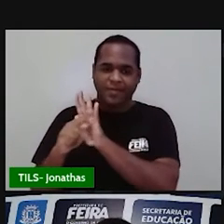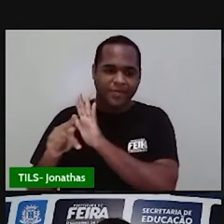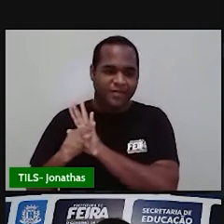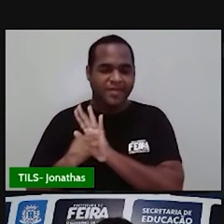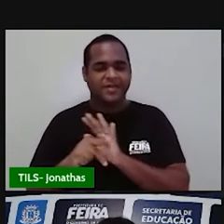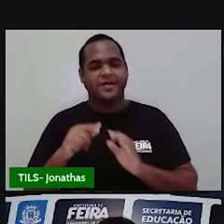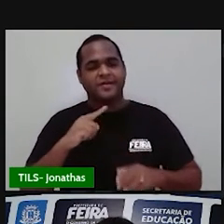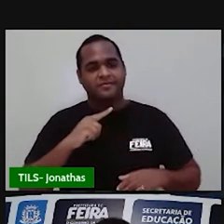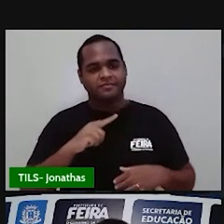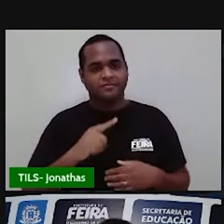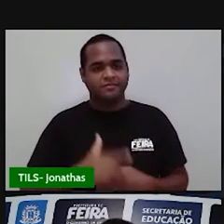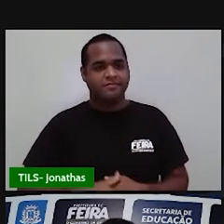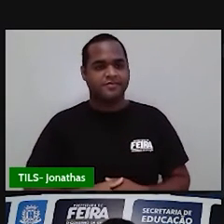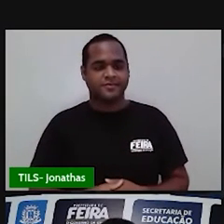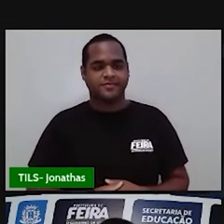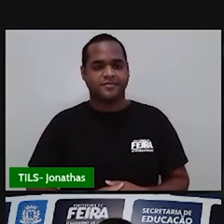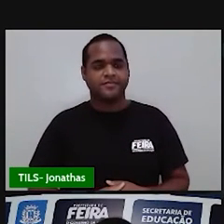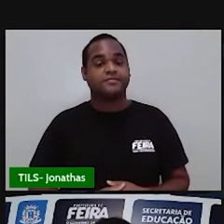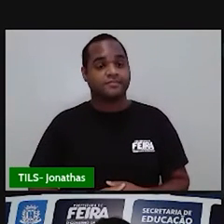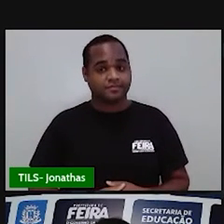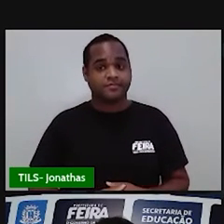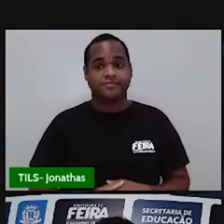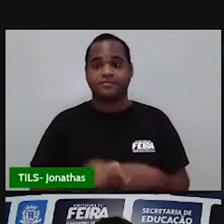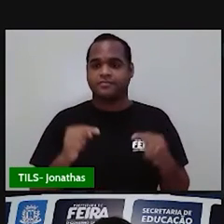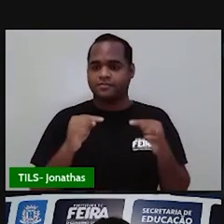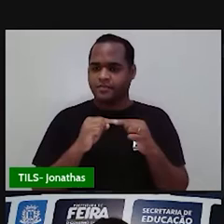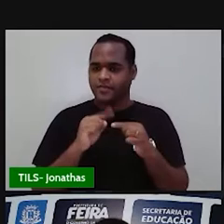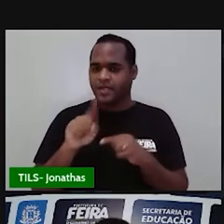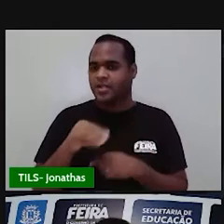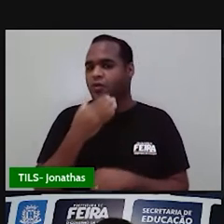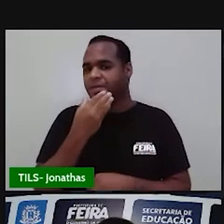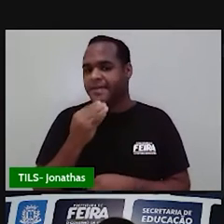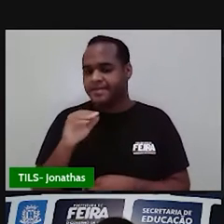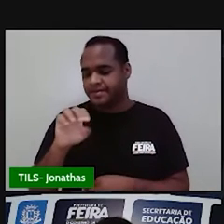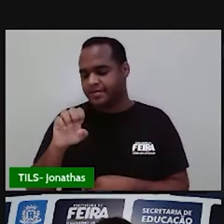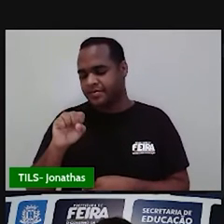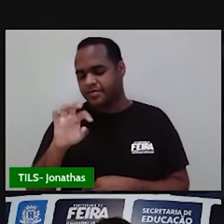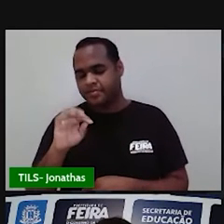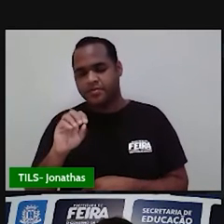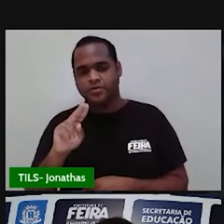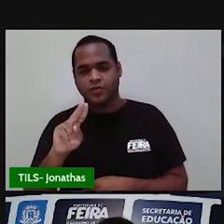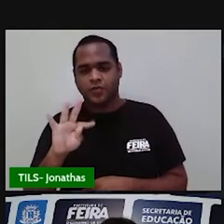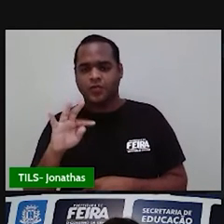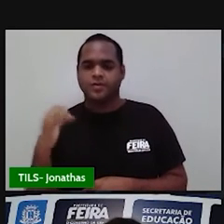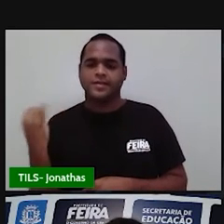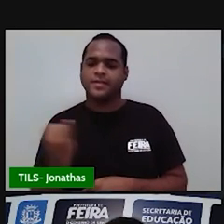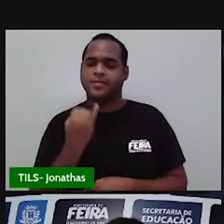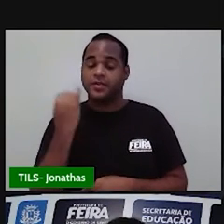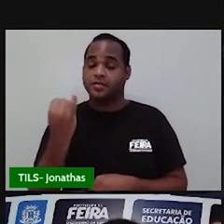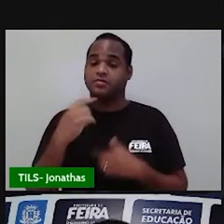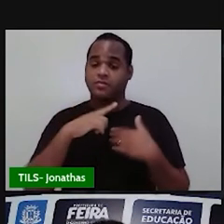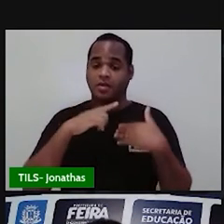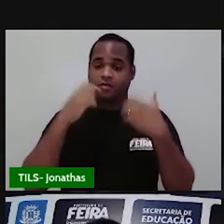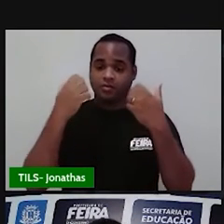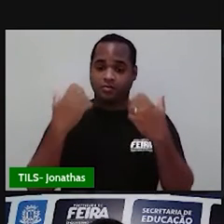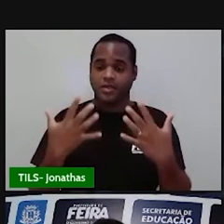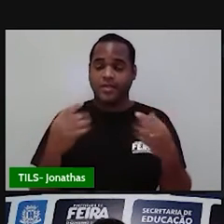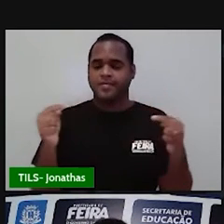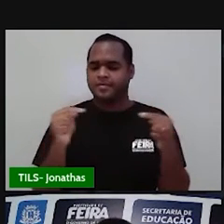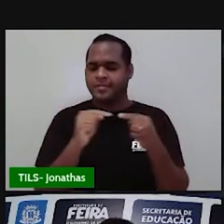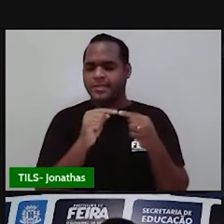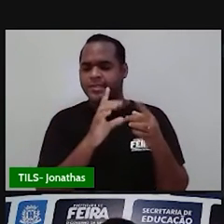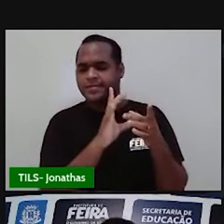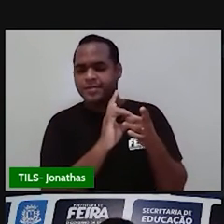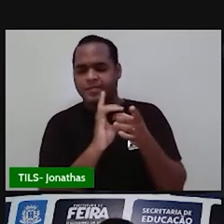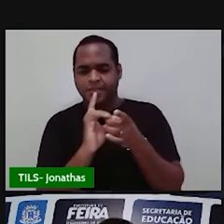bom? É por isso que eu trago essa frase do Stu, uma frase aí que é bastante interessante, que tem a ver